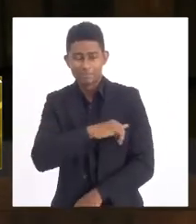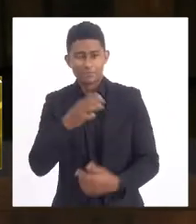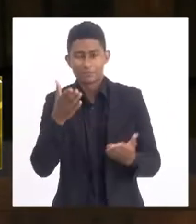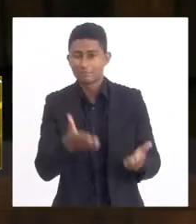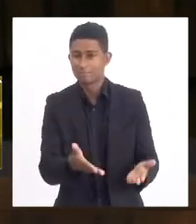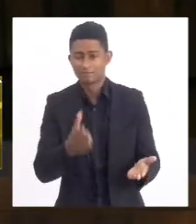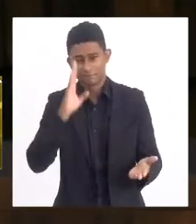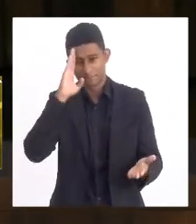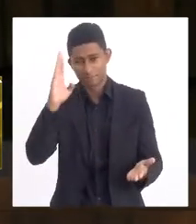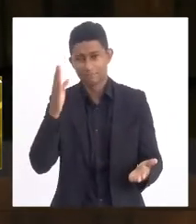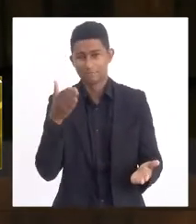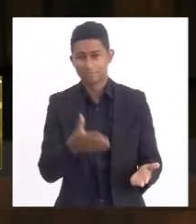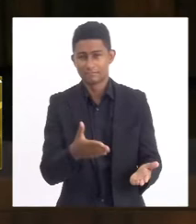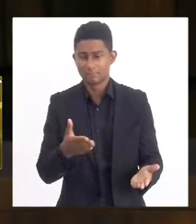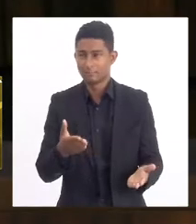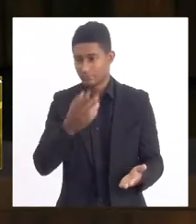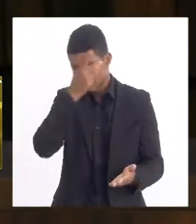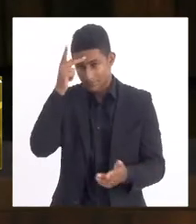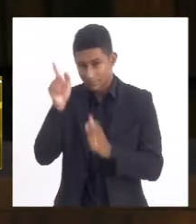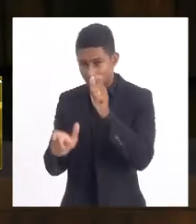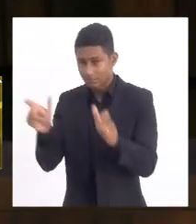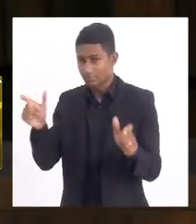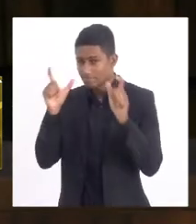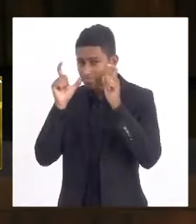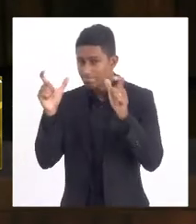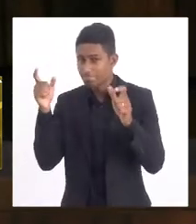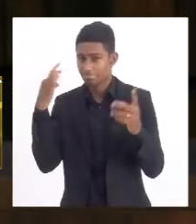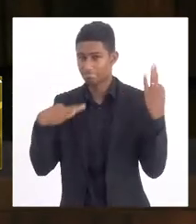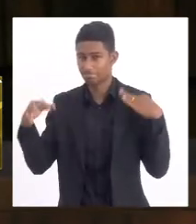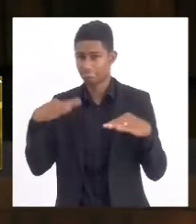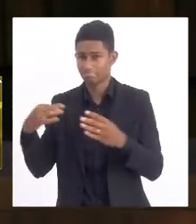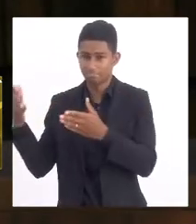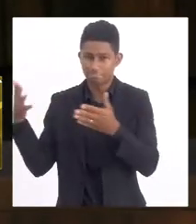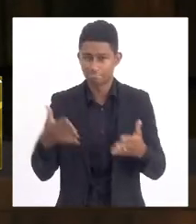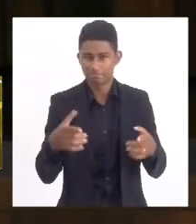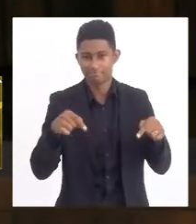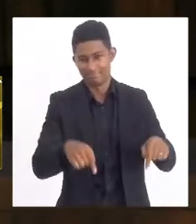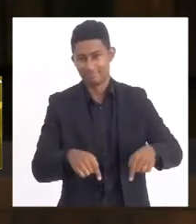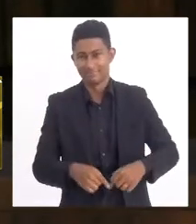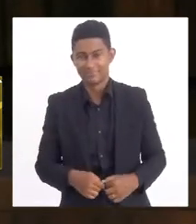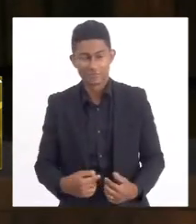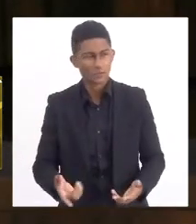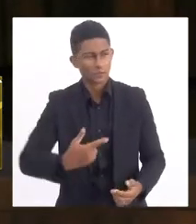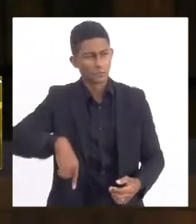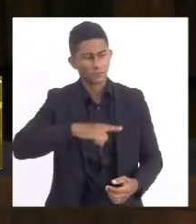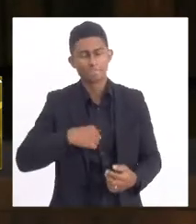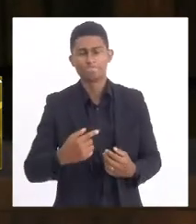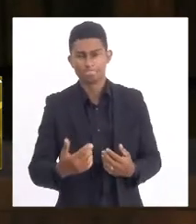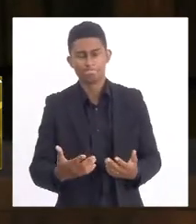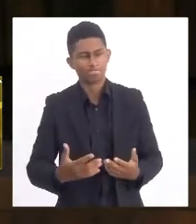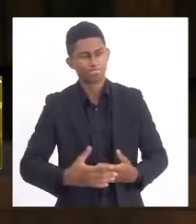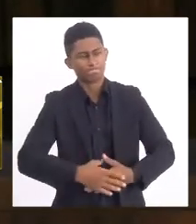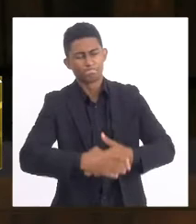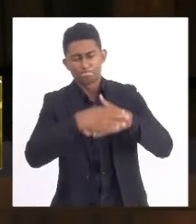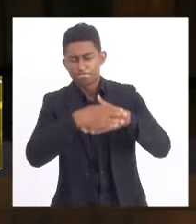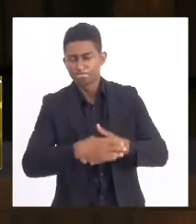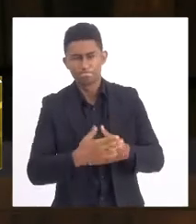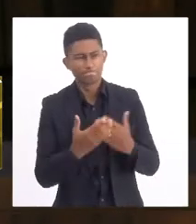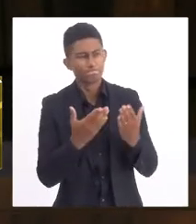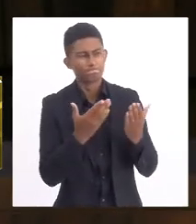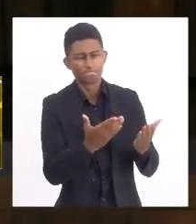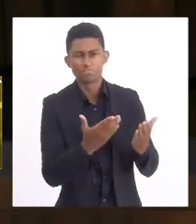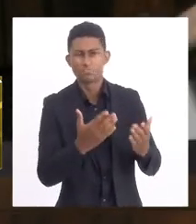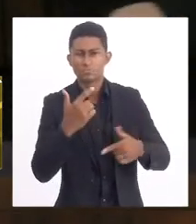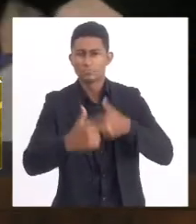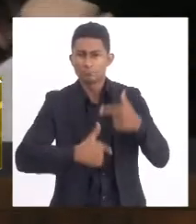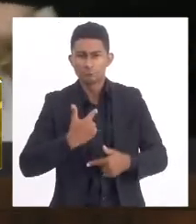principal portão de entrada do ministro fica aqui ressaltado nossa saudação Nossa relevância no sentido seu trabalho e